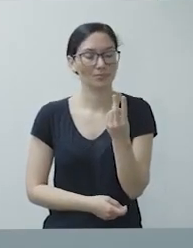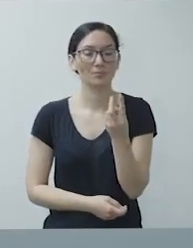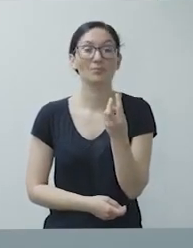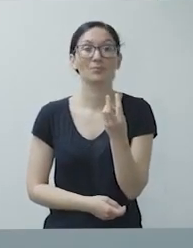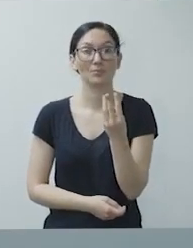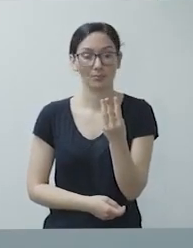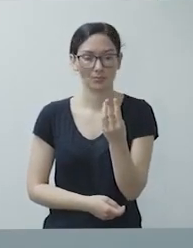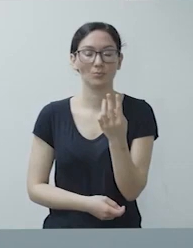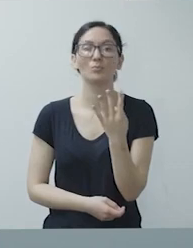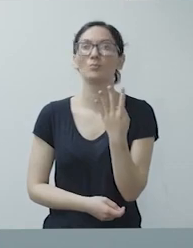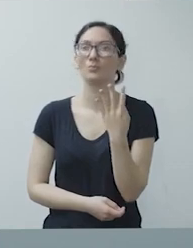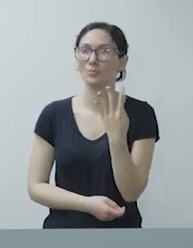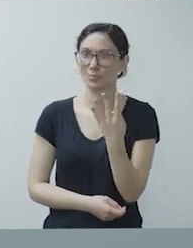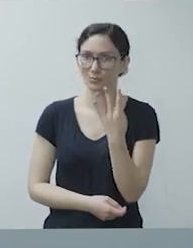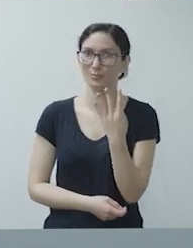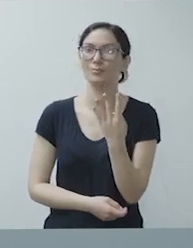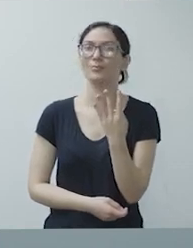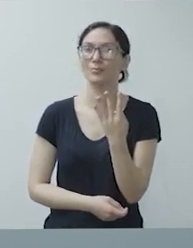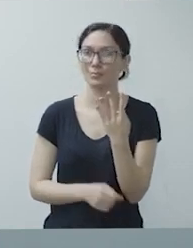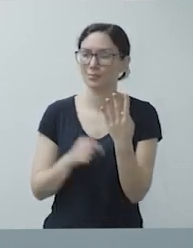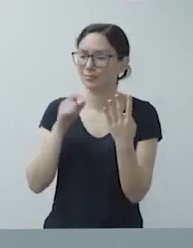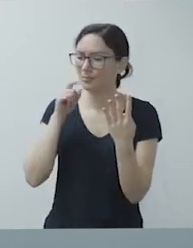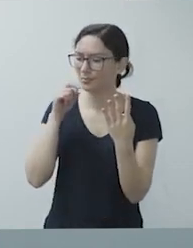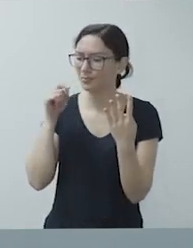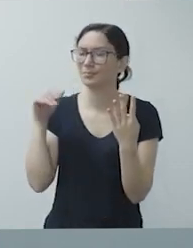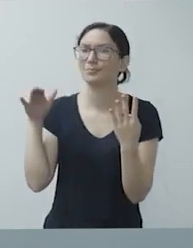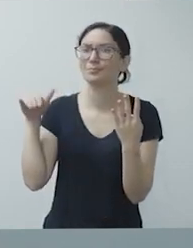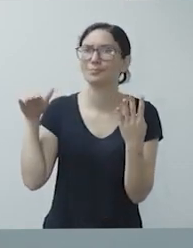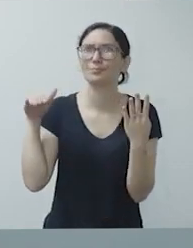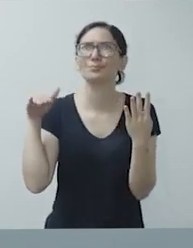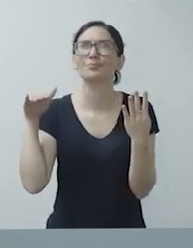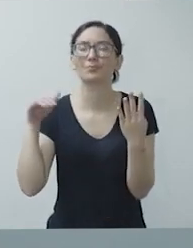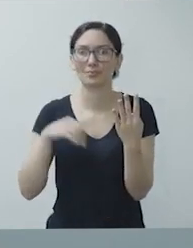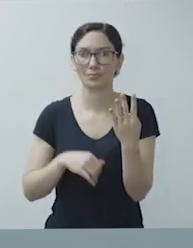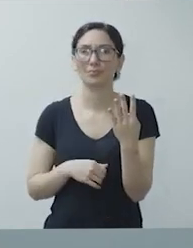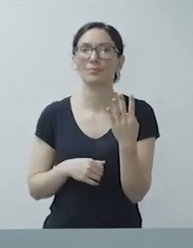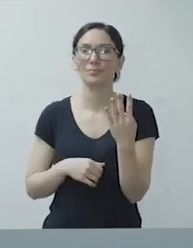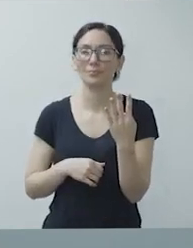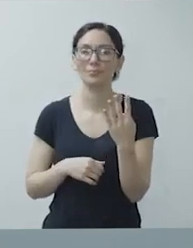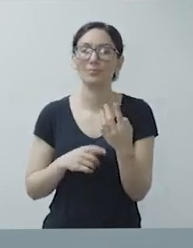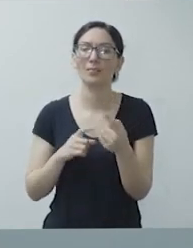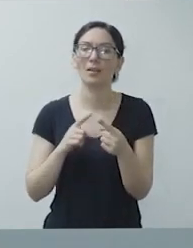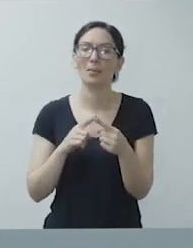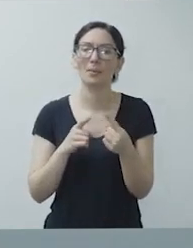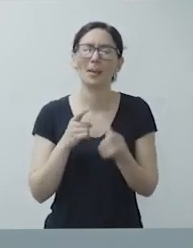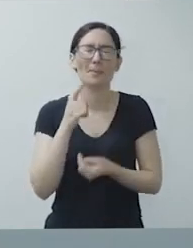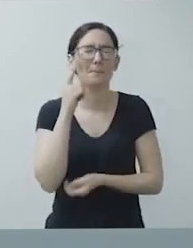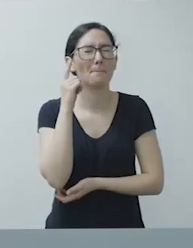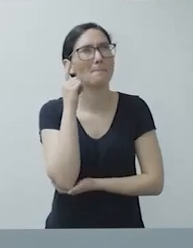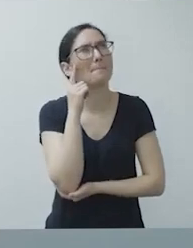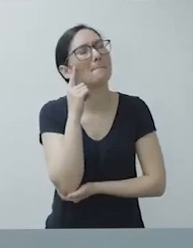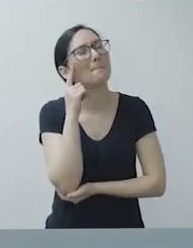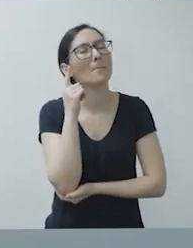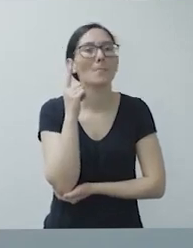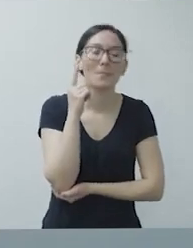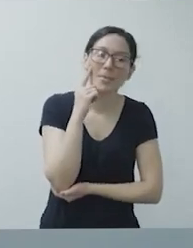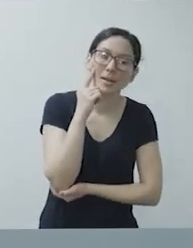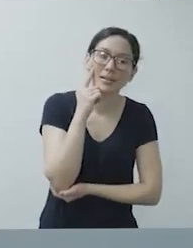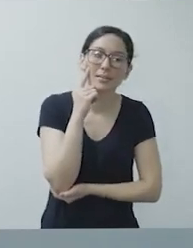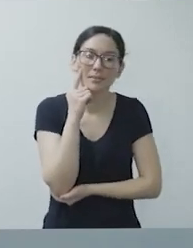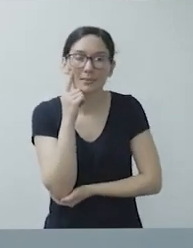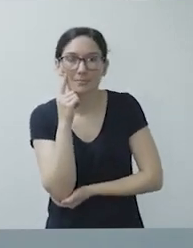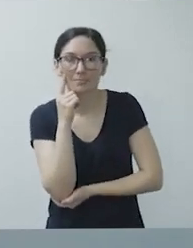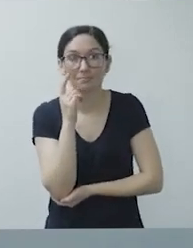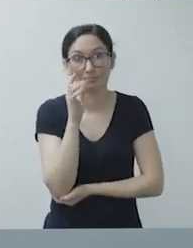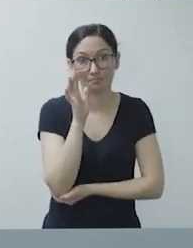três, quatro passarinhos. Esse é o total de passarinhos. Mas se a gente fosse pensar aí em